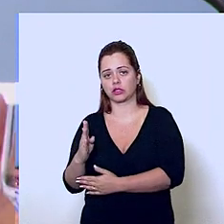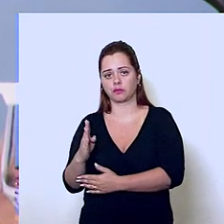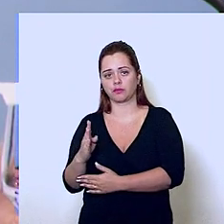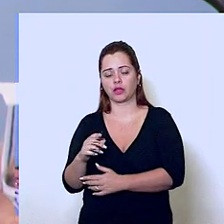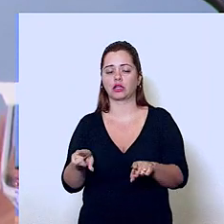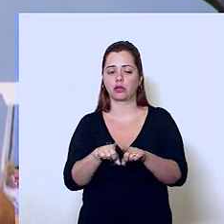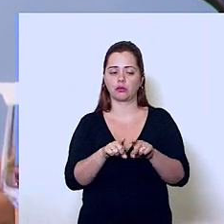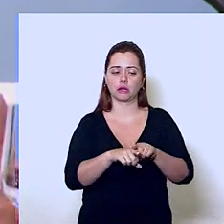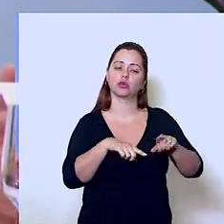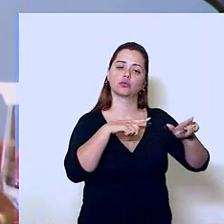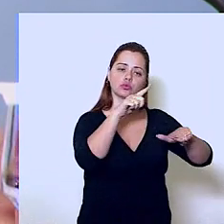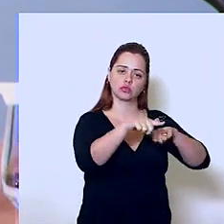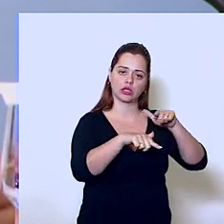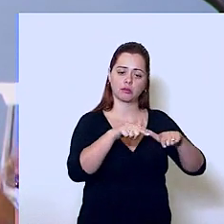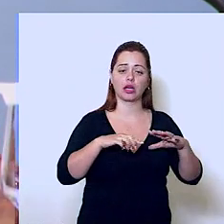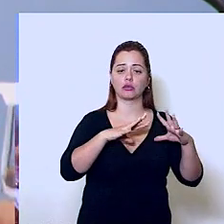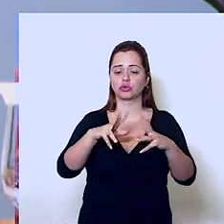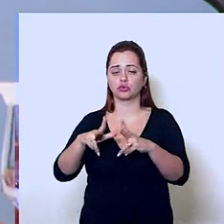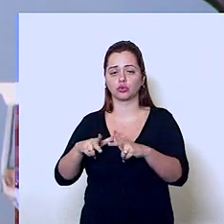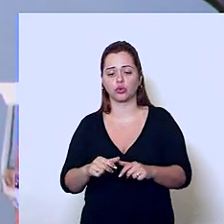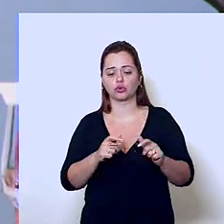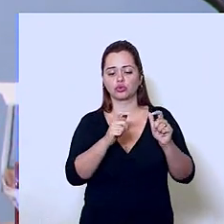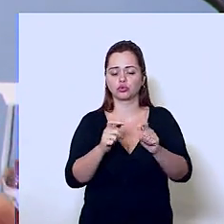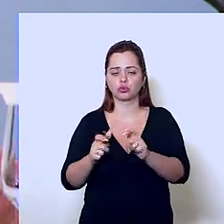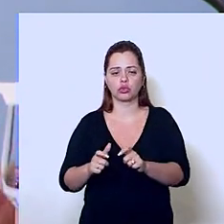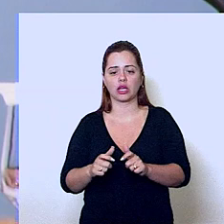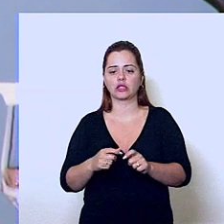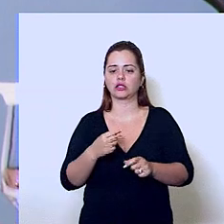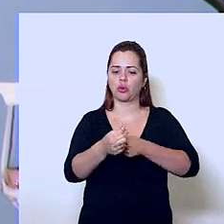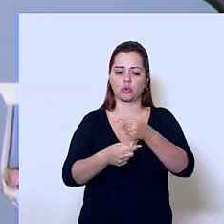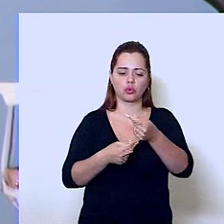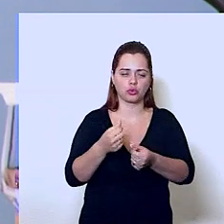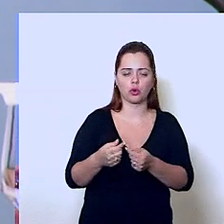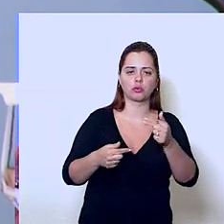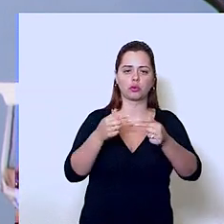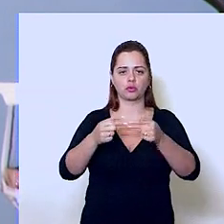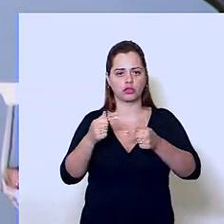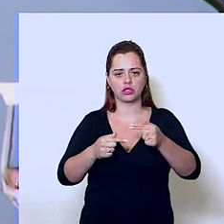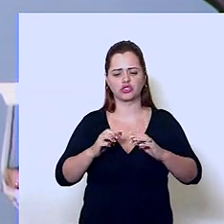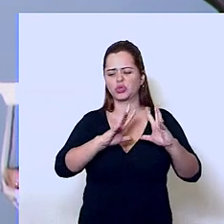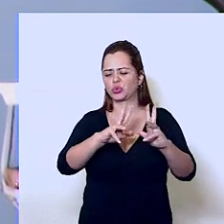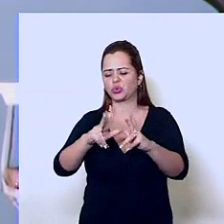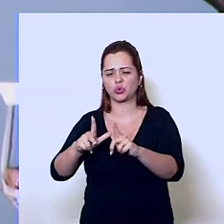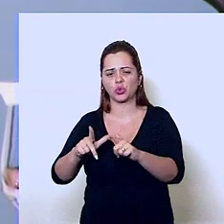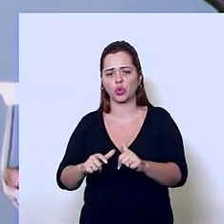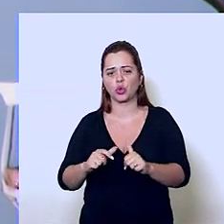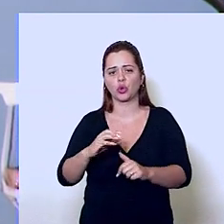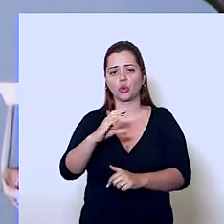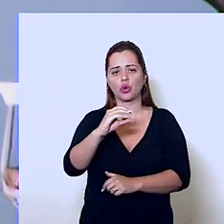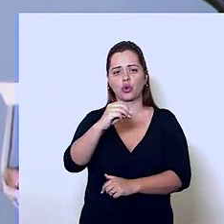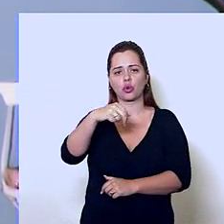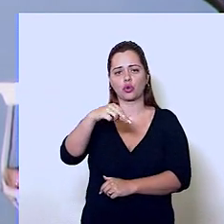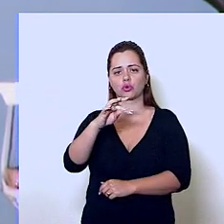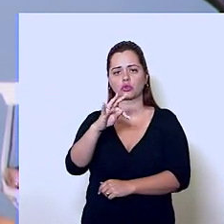em todos os meios, em econômico, políticos e em todos os continentes. E, para concluir, é o